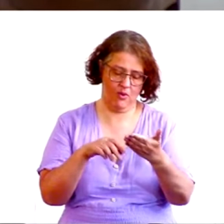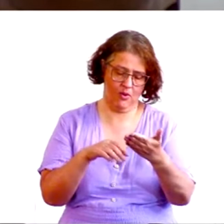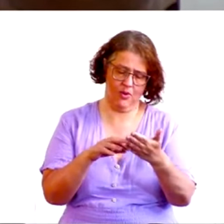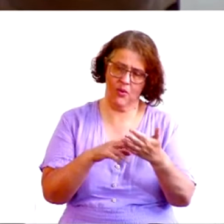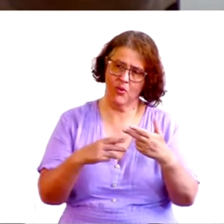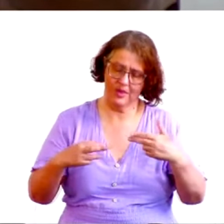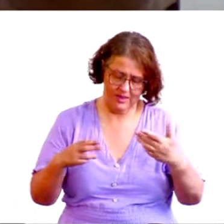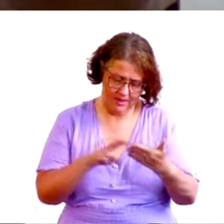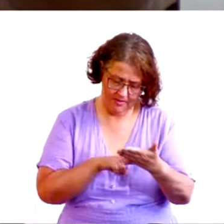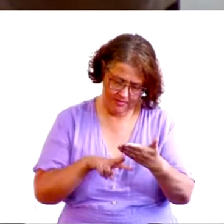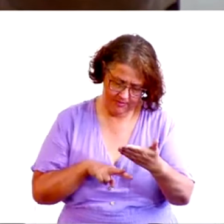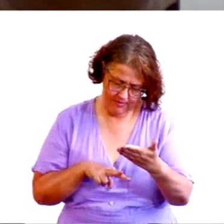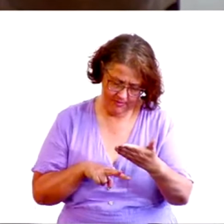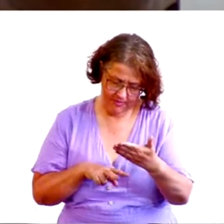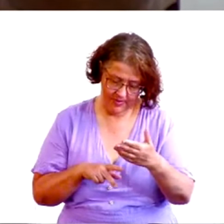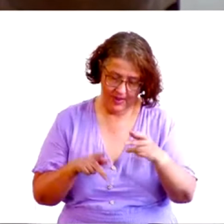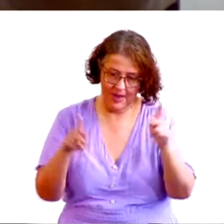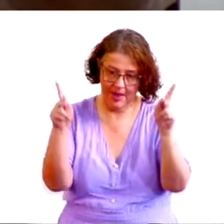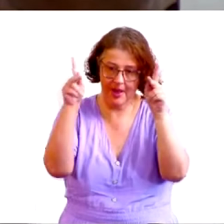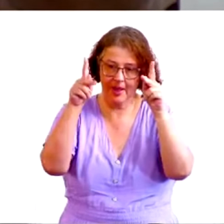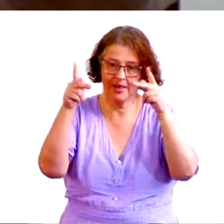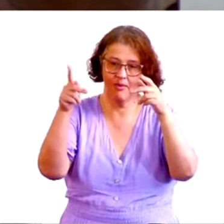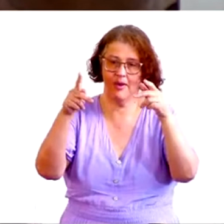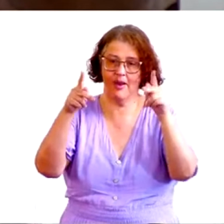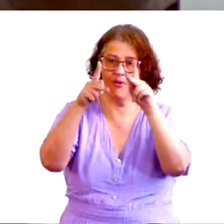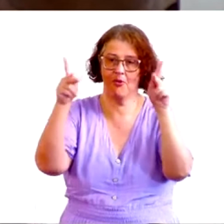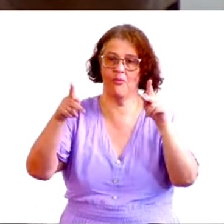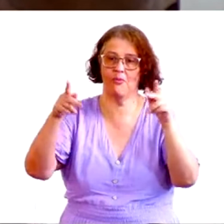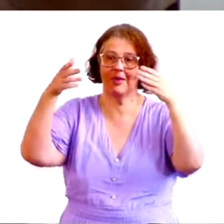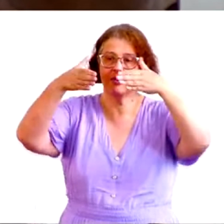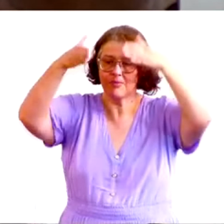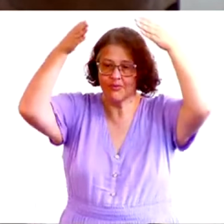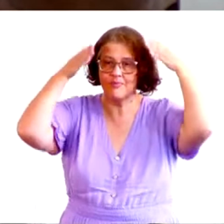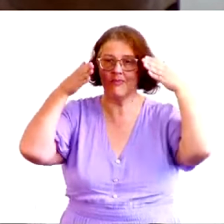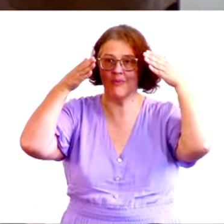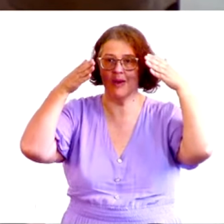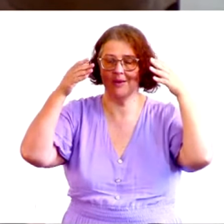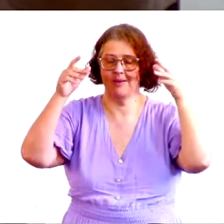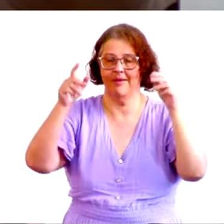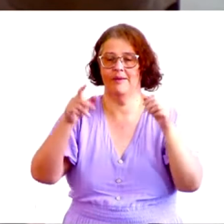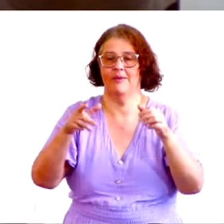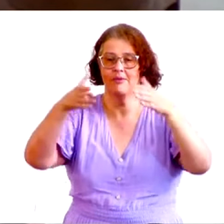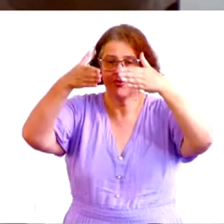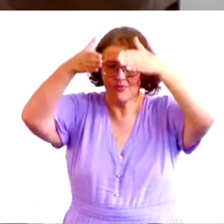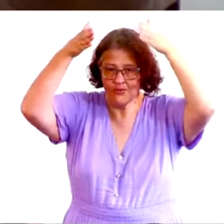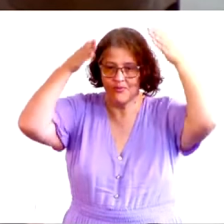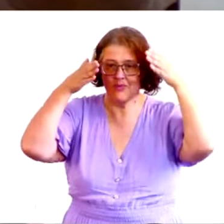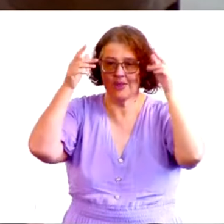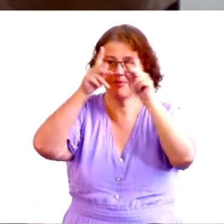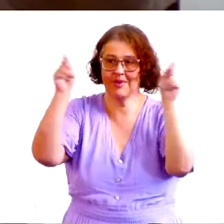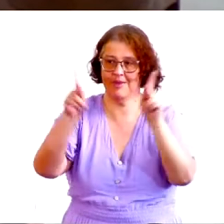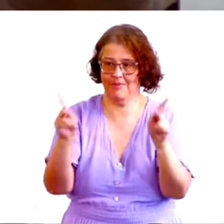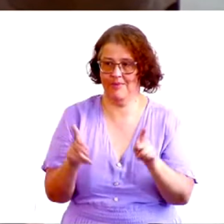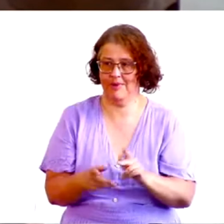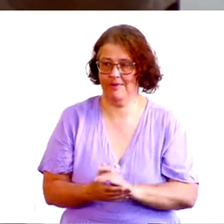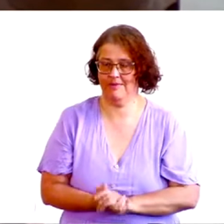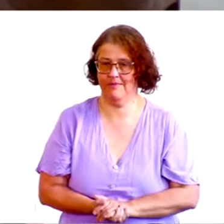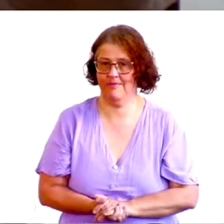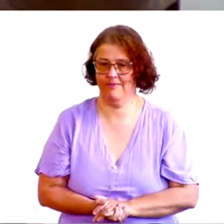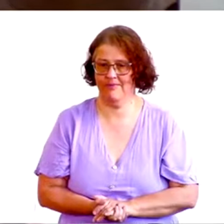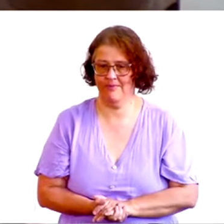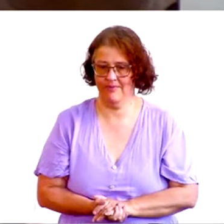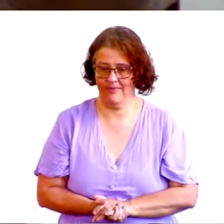nós O Príncipe da Paz as qualificações do rei dos reis o nome quádruplo do rei dos reis